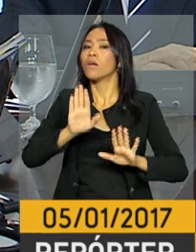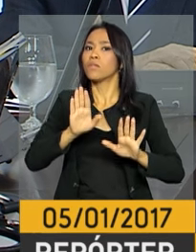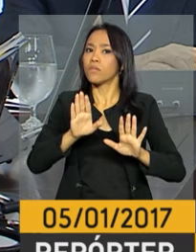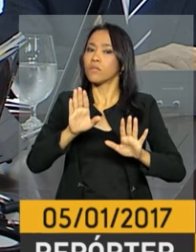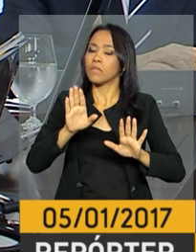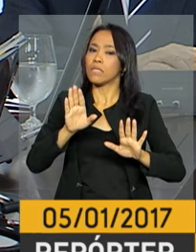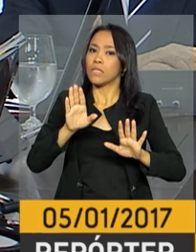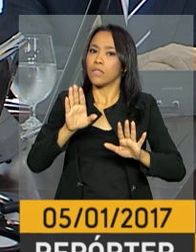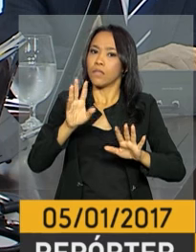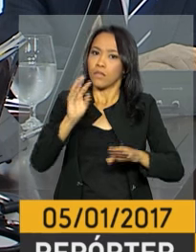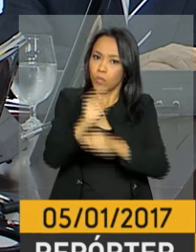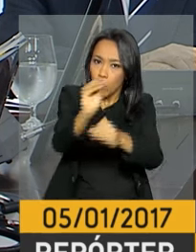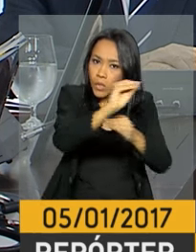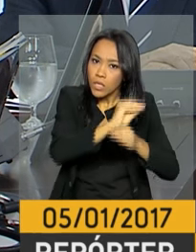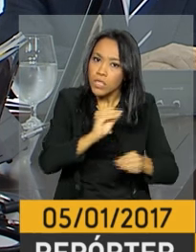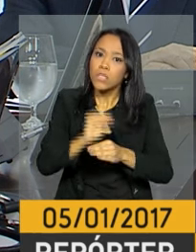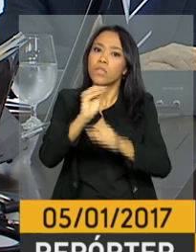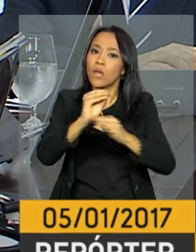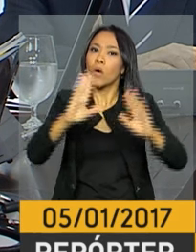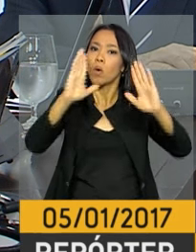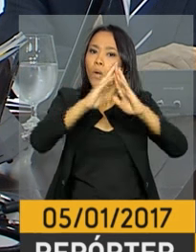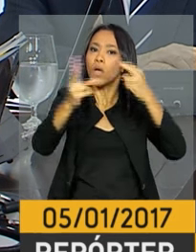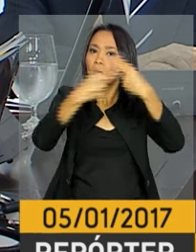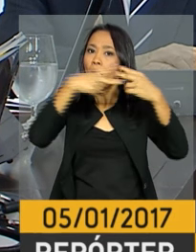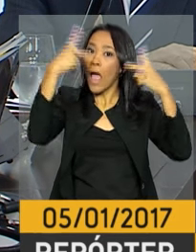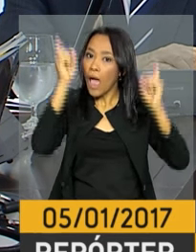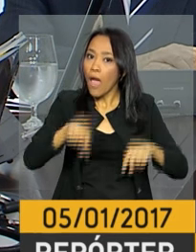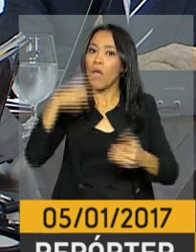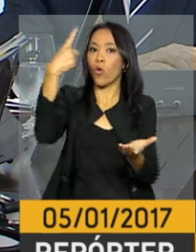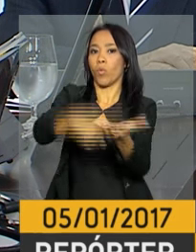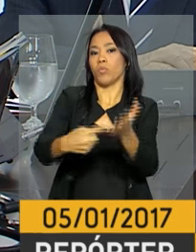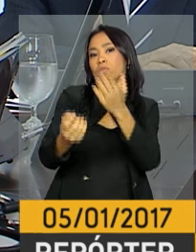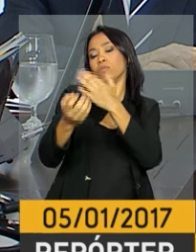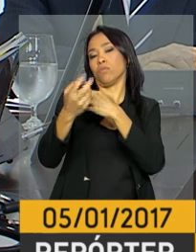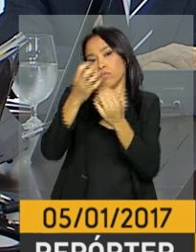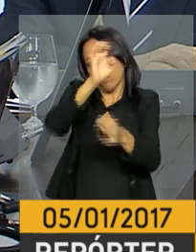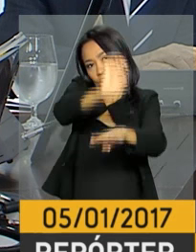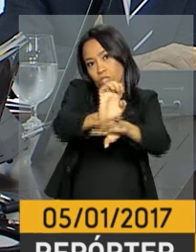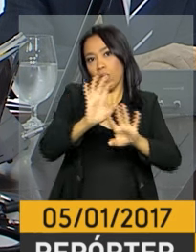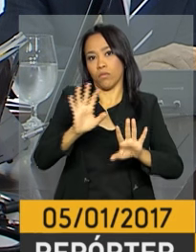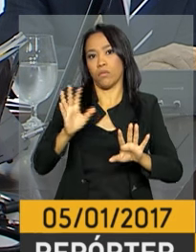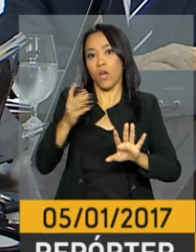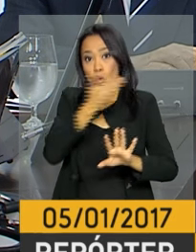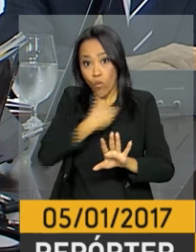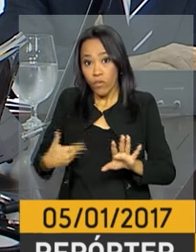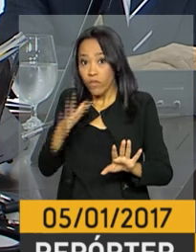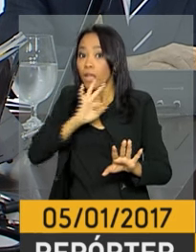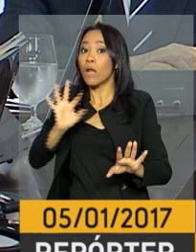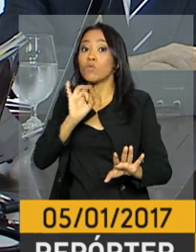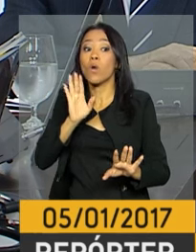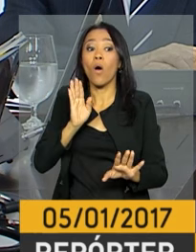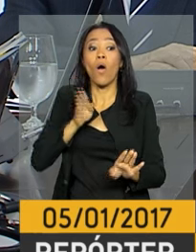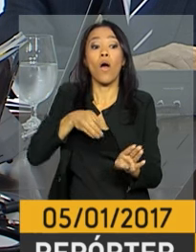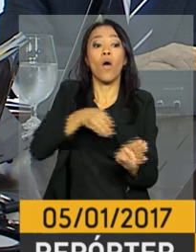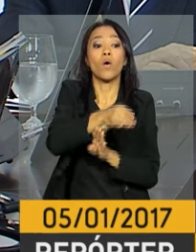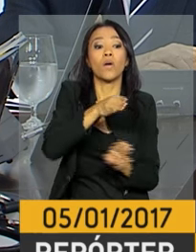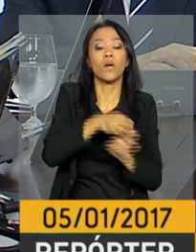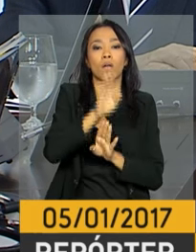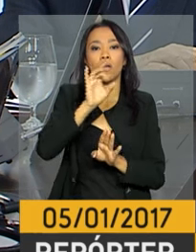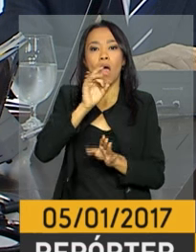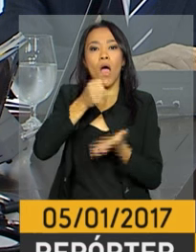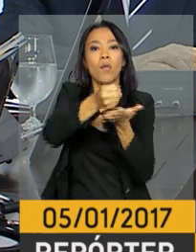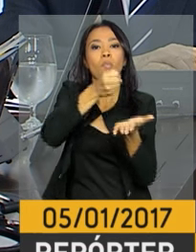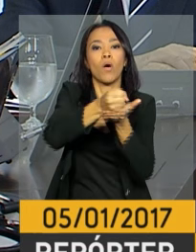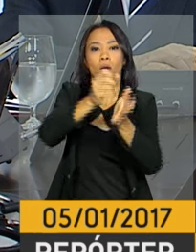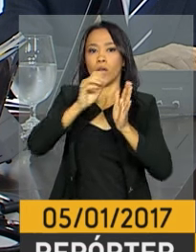competência dos estados não vamos invadidas nós vamos estar presentes com auxílio federal em todas essas questões como de